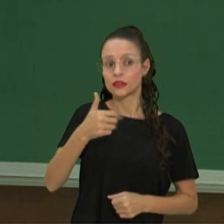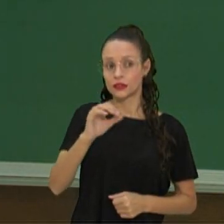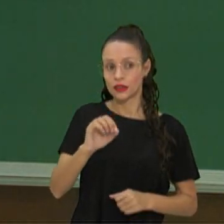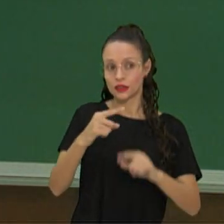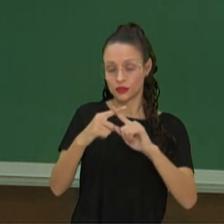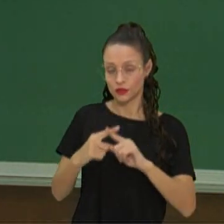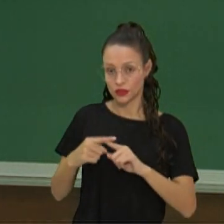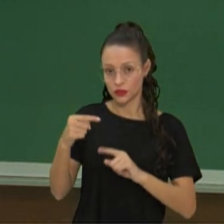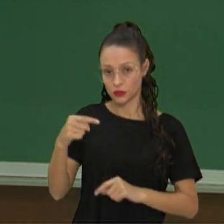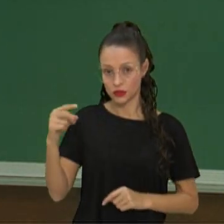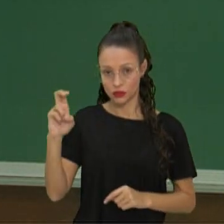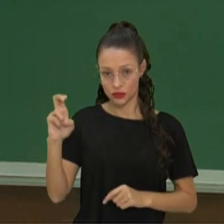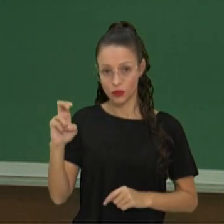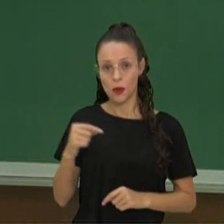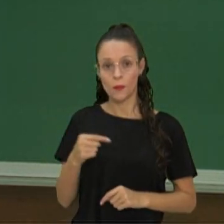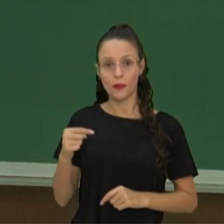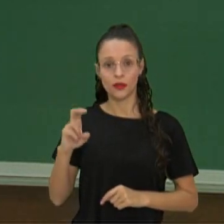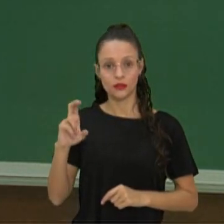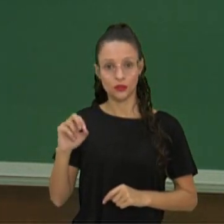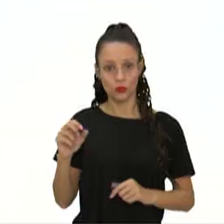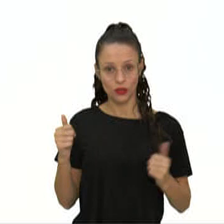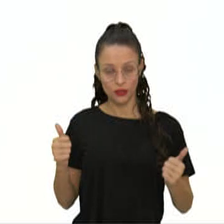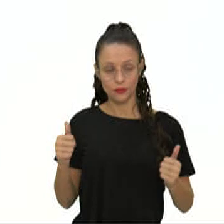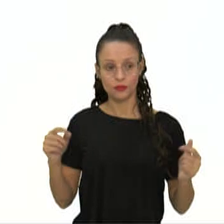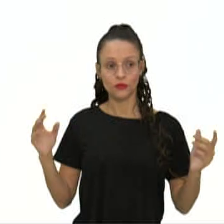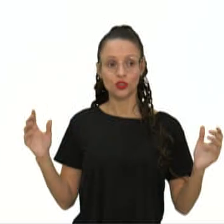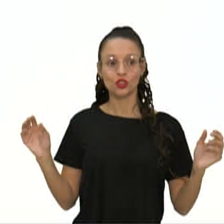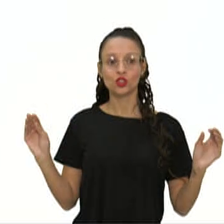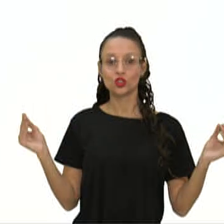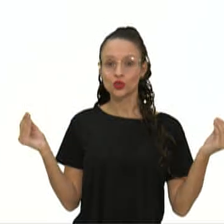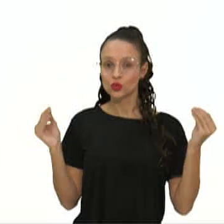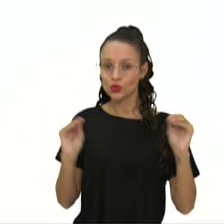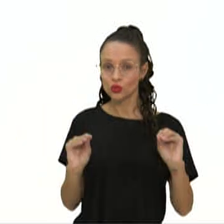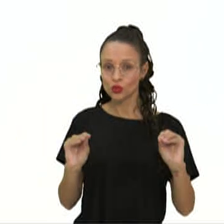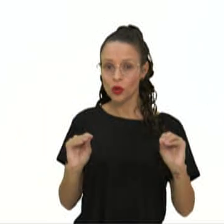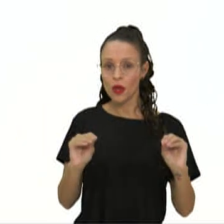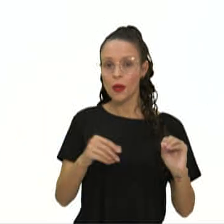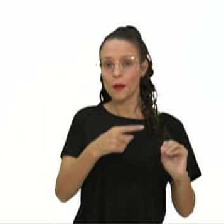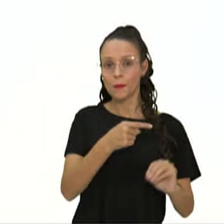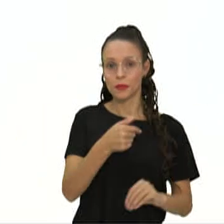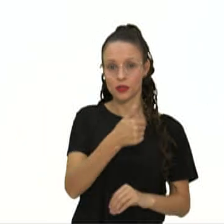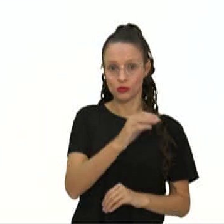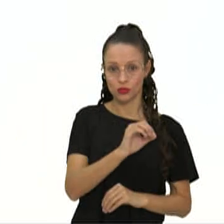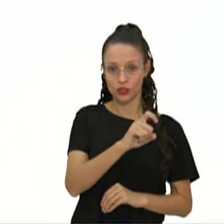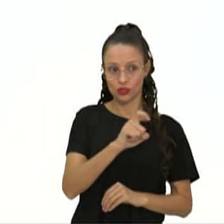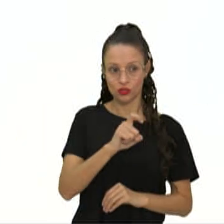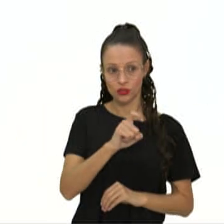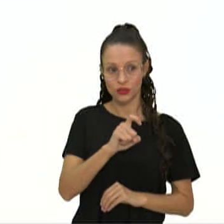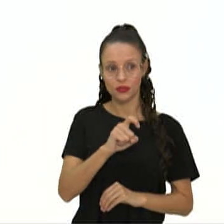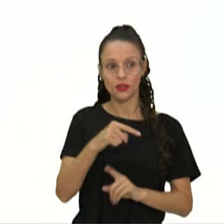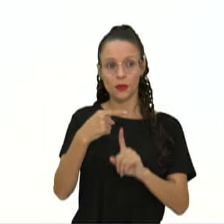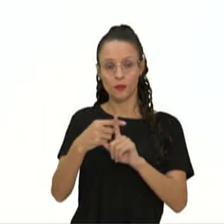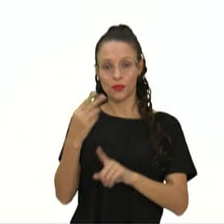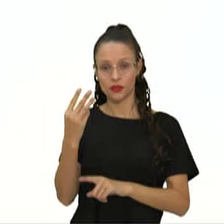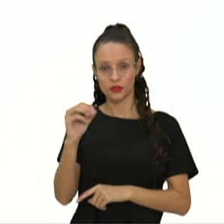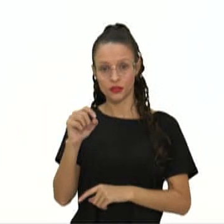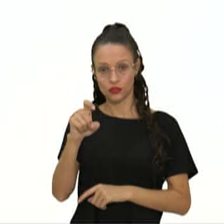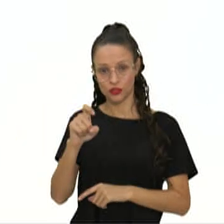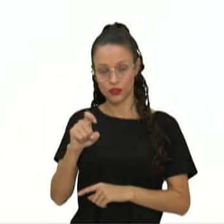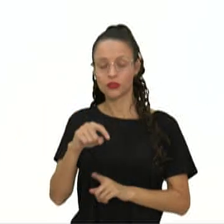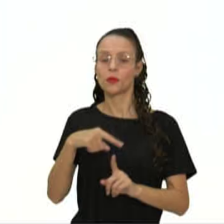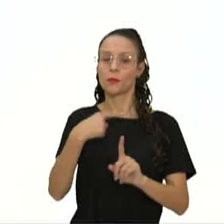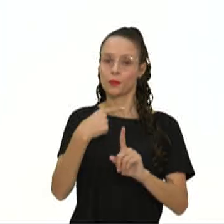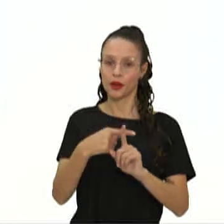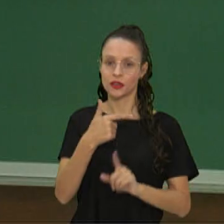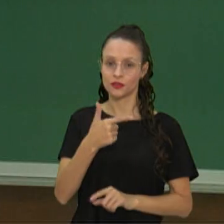5, menos 50. Juntando os termos semelhantes. É só o menos 10x e o mais 30x. Quanto que dá? Mais